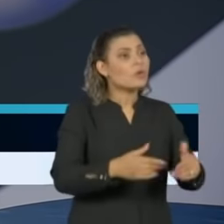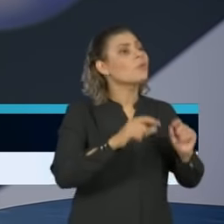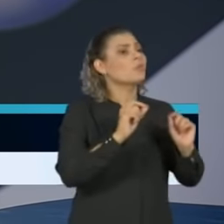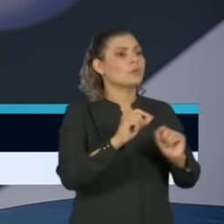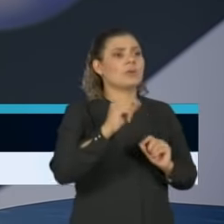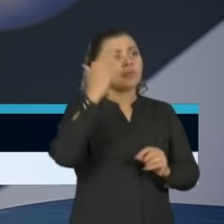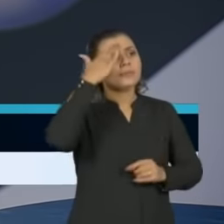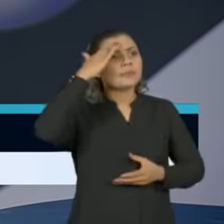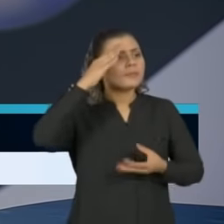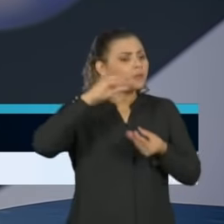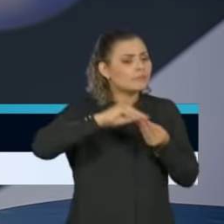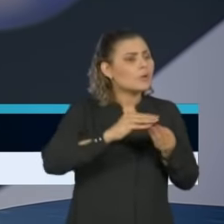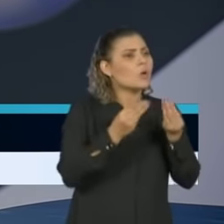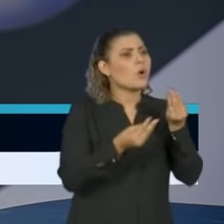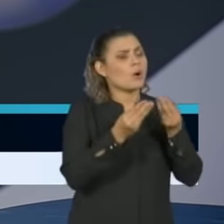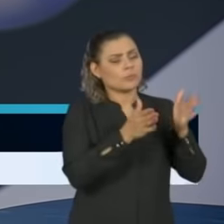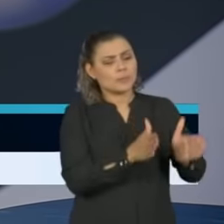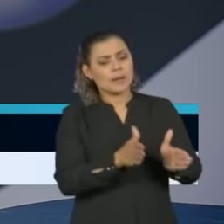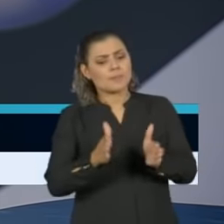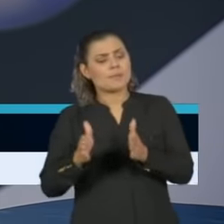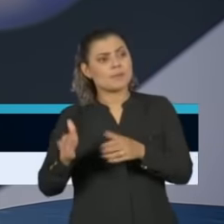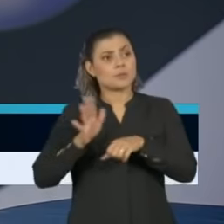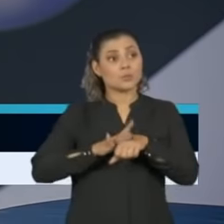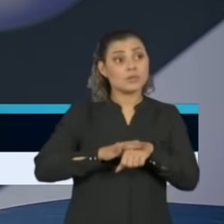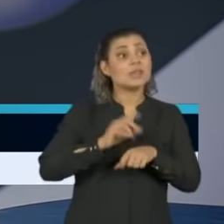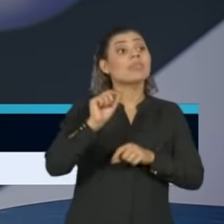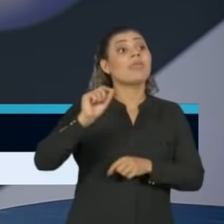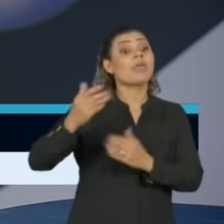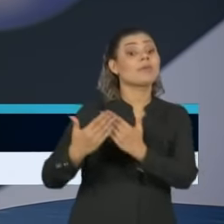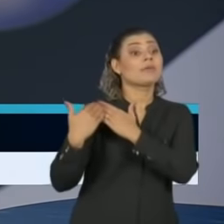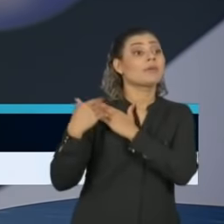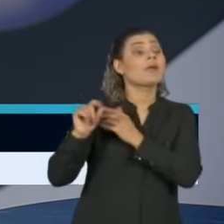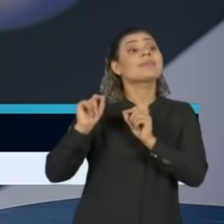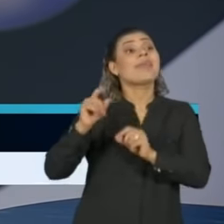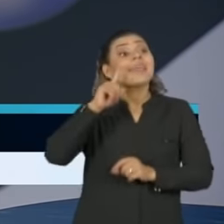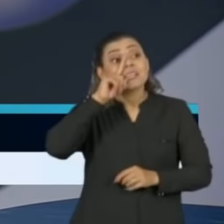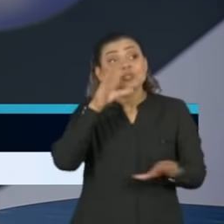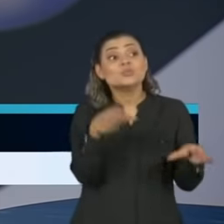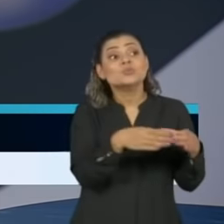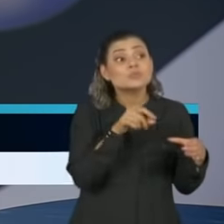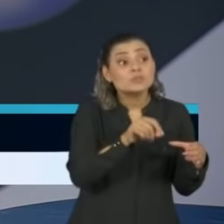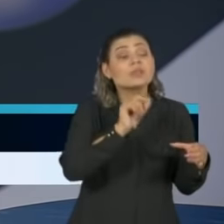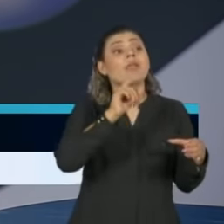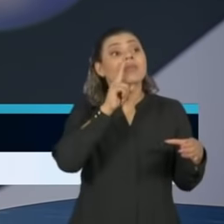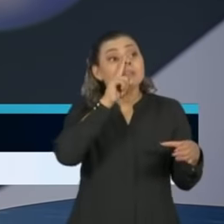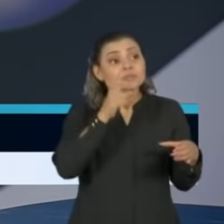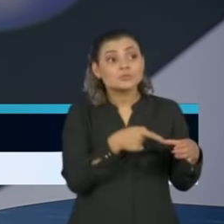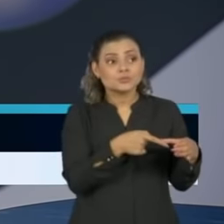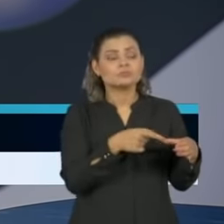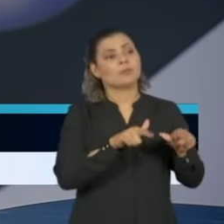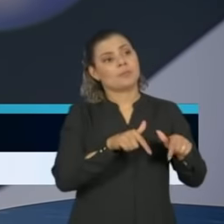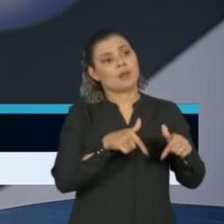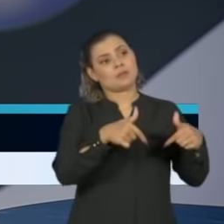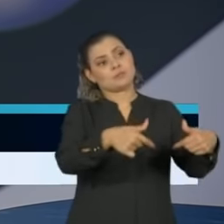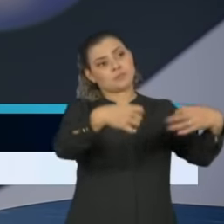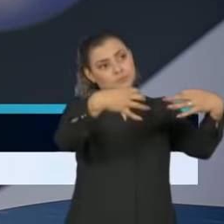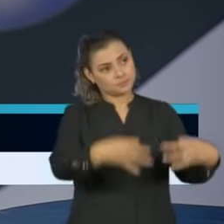processo, a descrição da doença, quais são os grupos de risco, definir muito bem isso para se tomar medidas